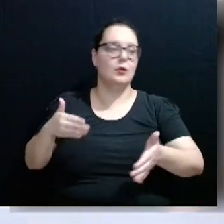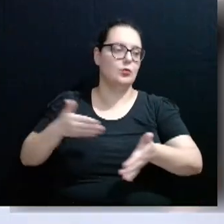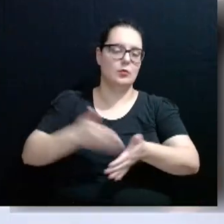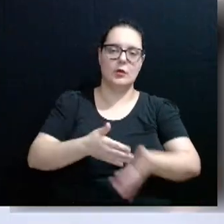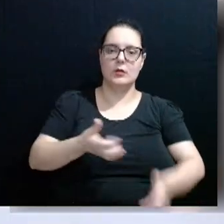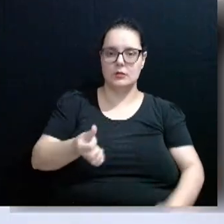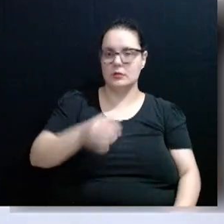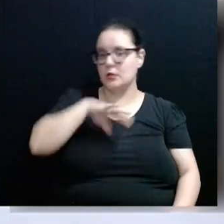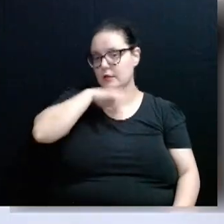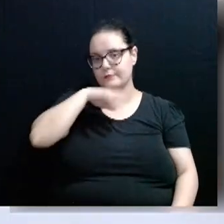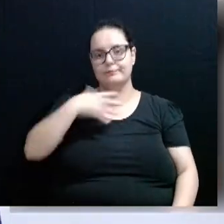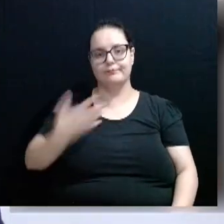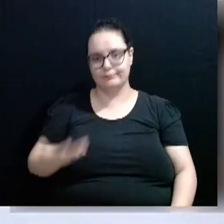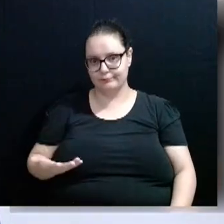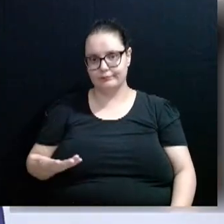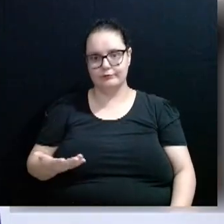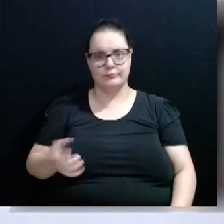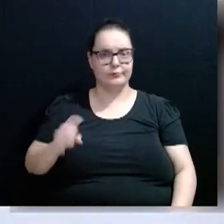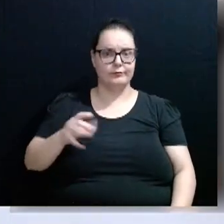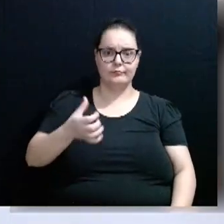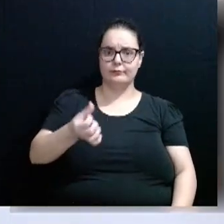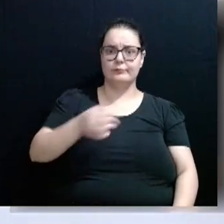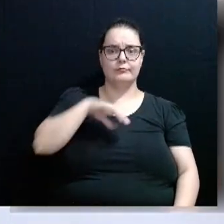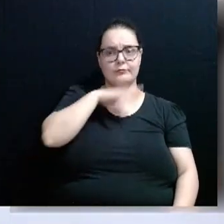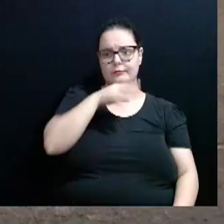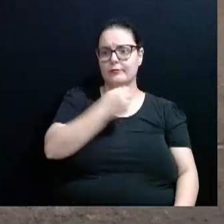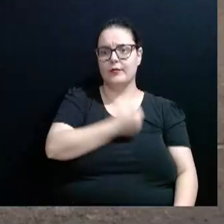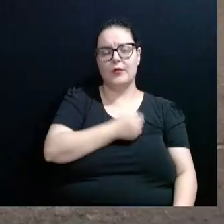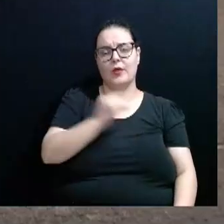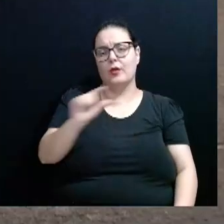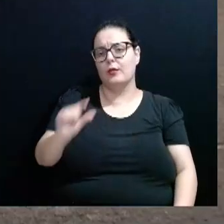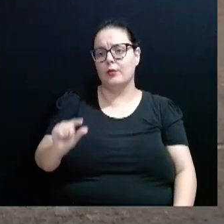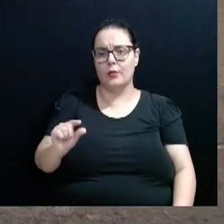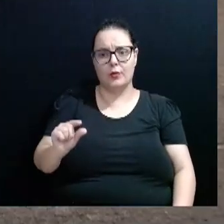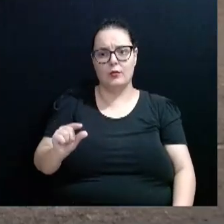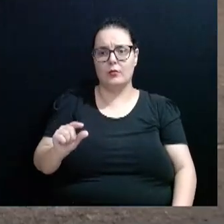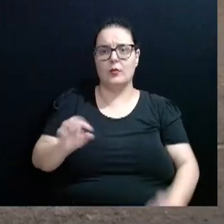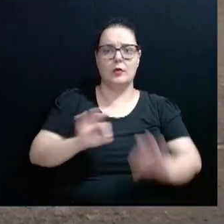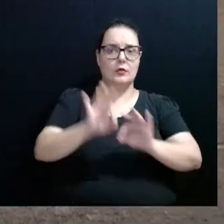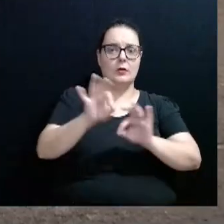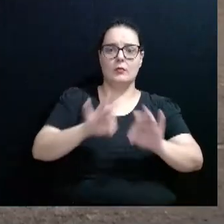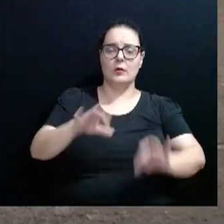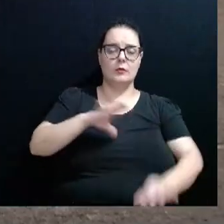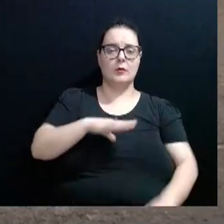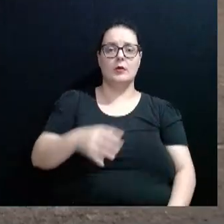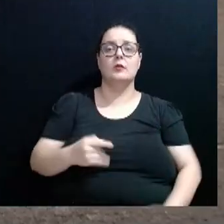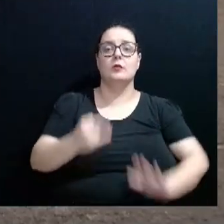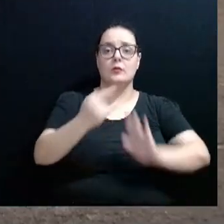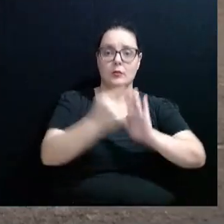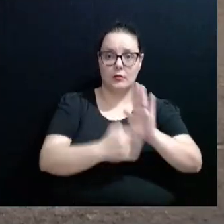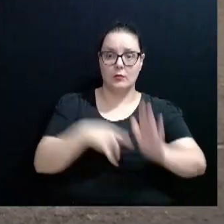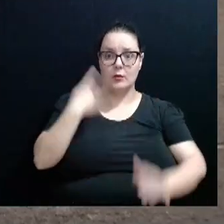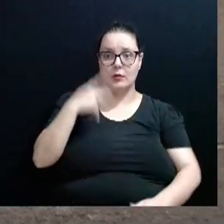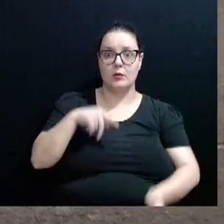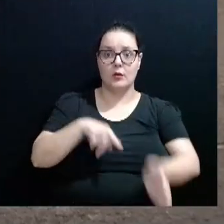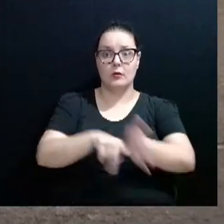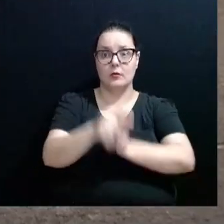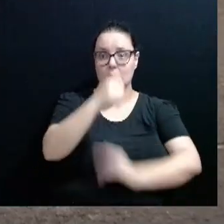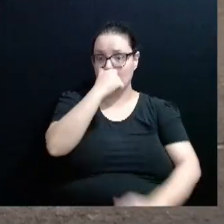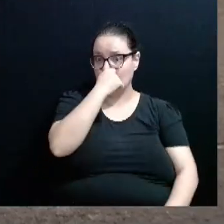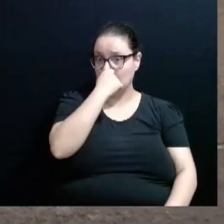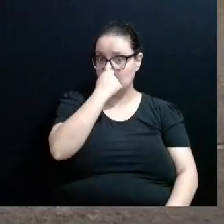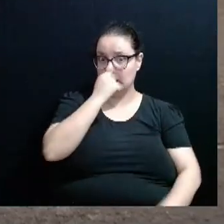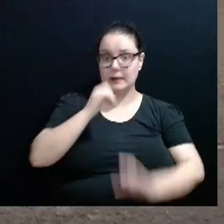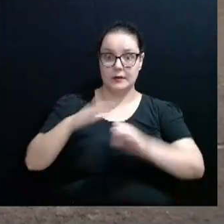só que 6 animais é um número muito pequeno pelo tamanho da cidade. No documento, a vereadora ainda questiona se o Departamento de Bem-Estar Animal